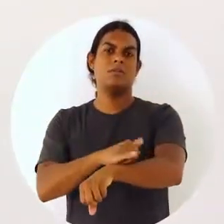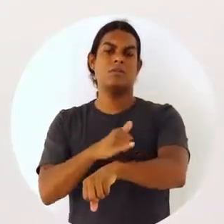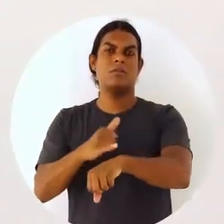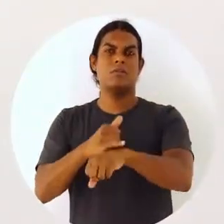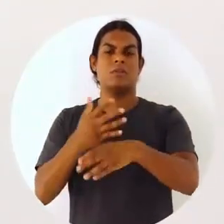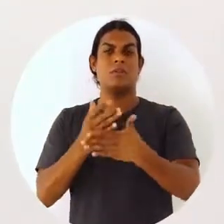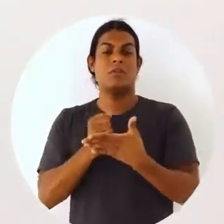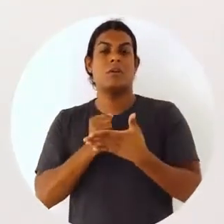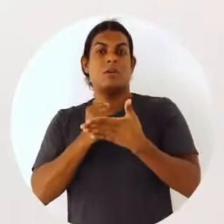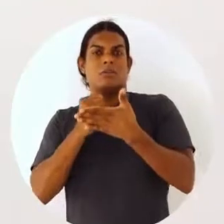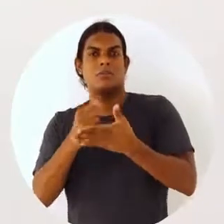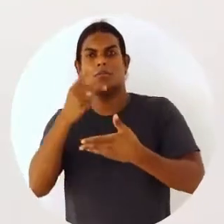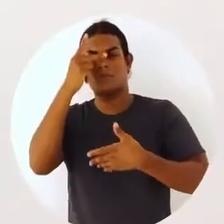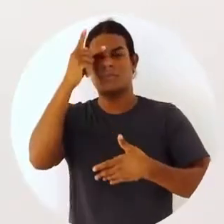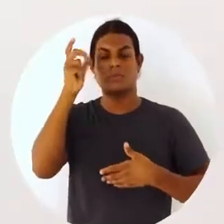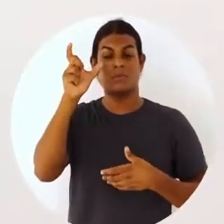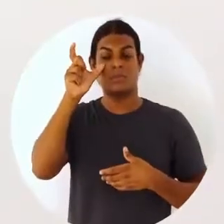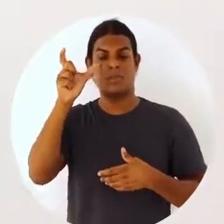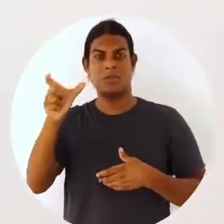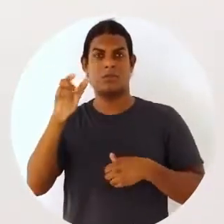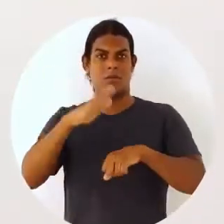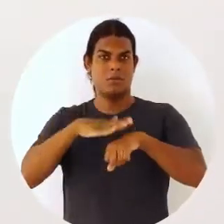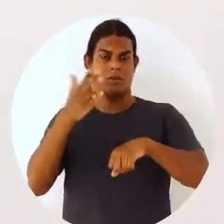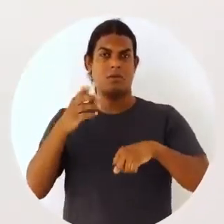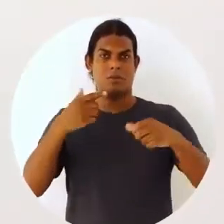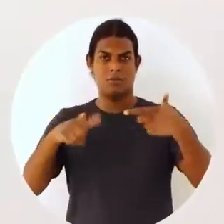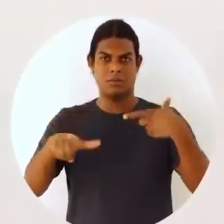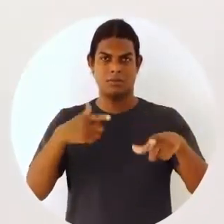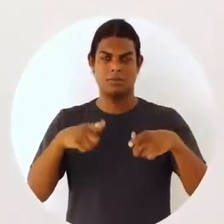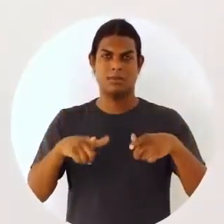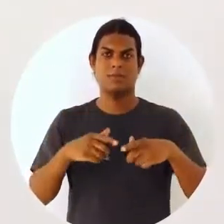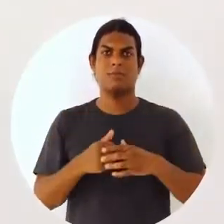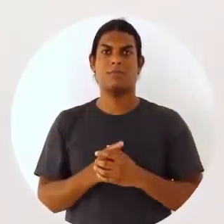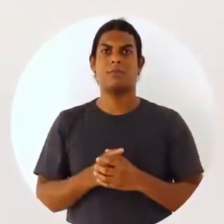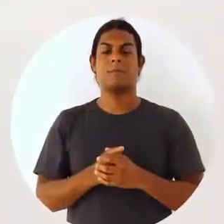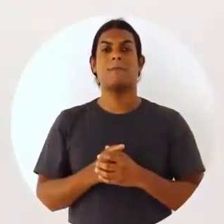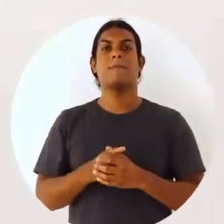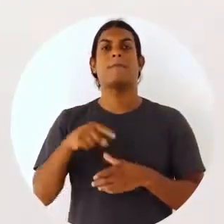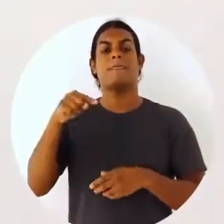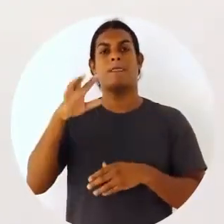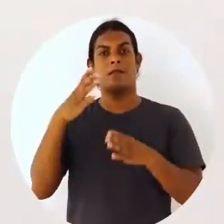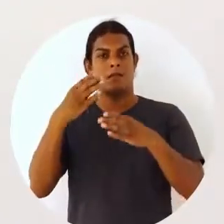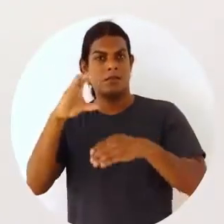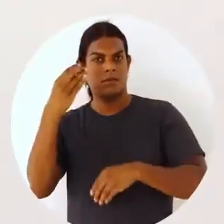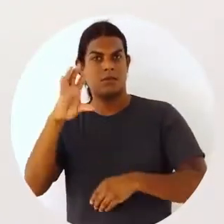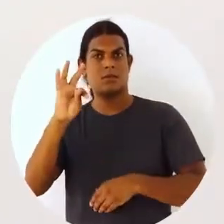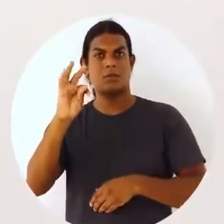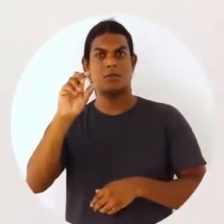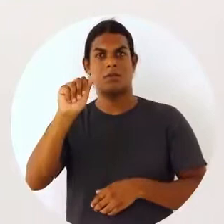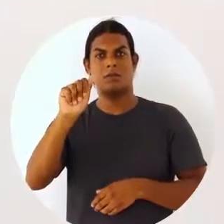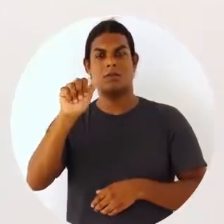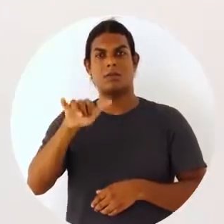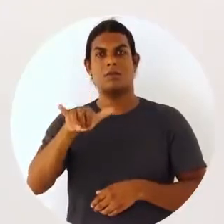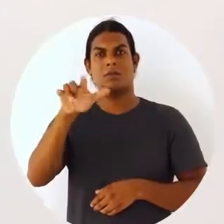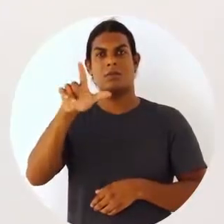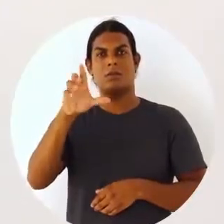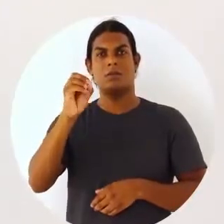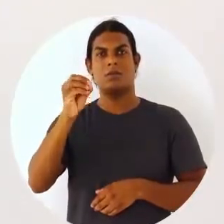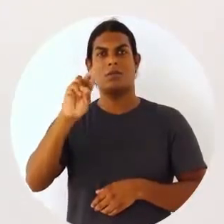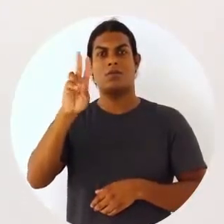por um processo estão muito relacionados às suas vontades, sua única vontade. Então, Taylor utilizou o benefício monetário.